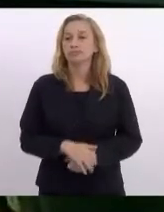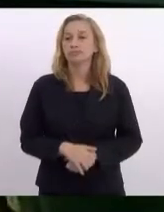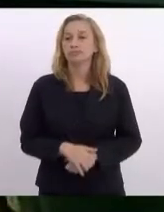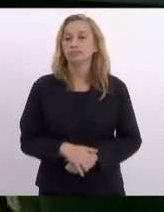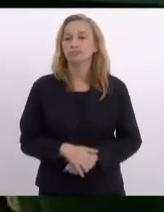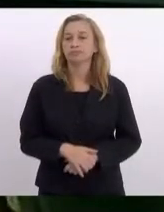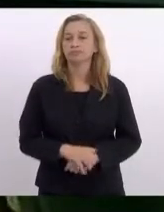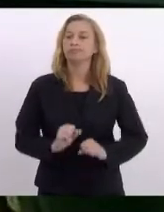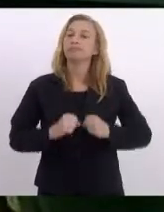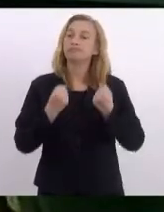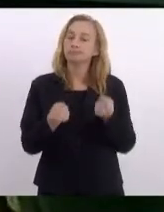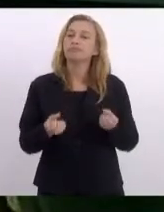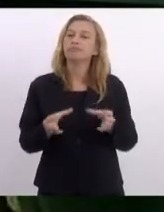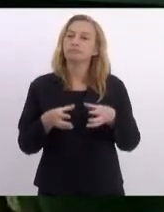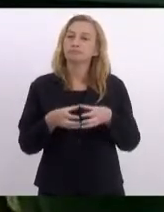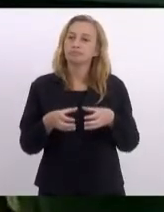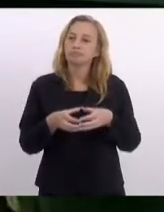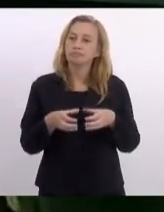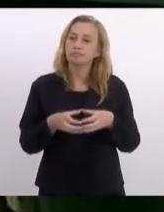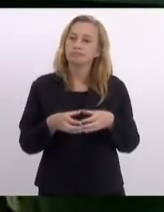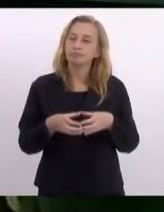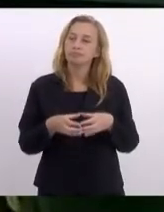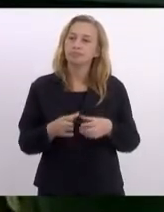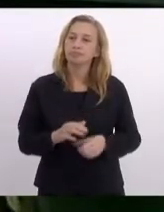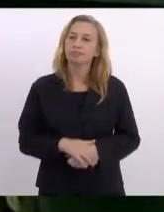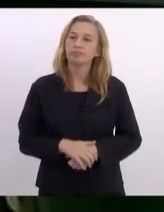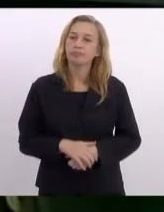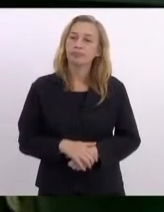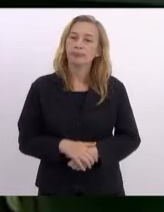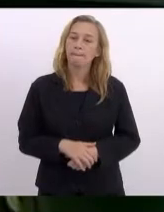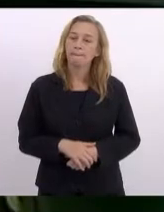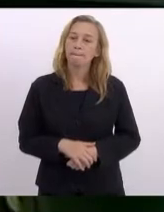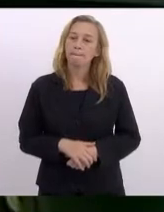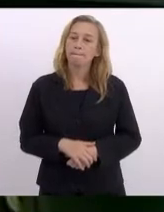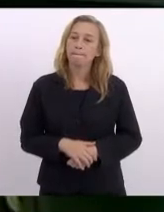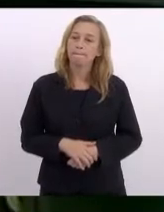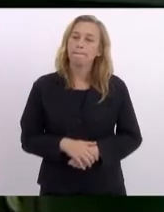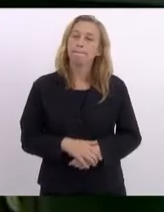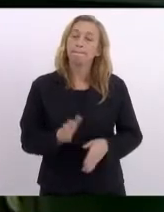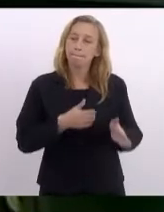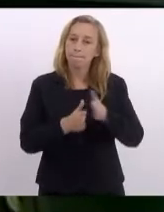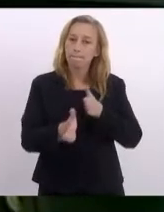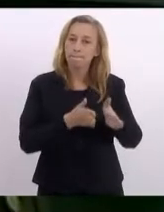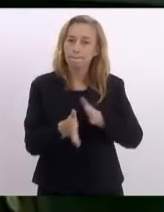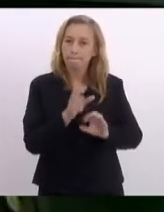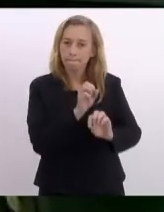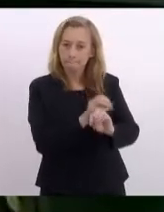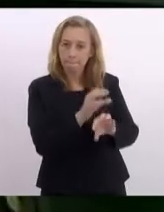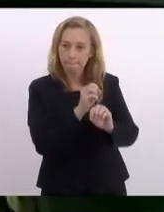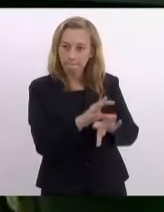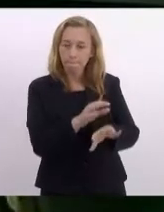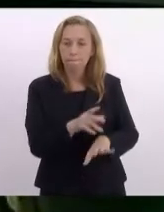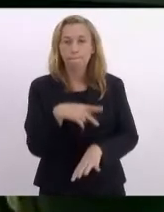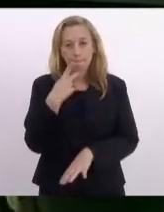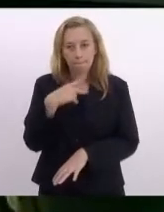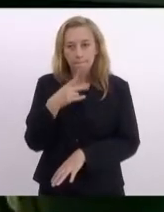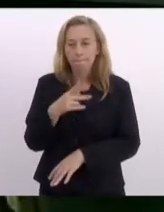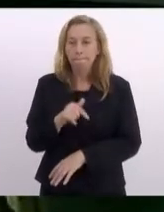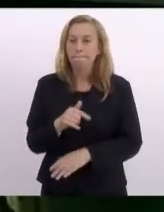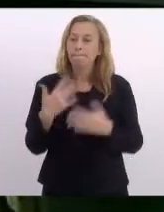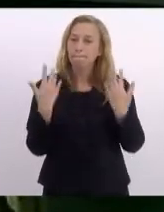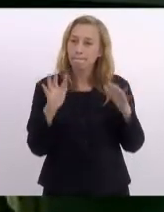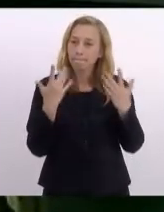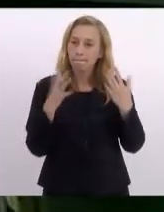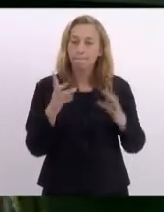nosso esforço coletivo por dar a garantia ao acesso à educação, é disso que estamos falando. E